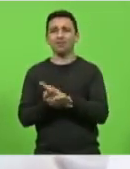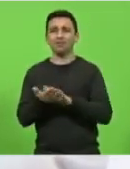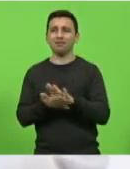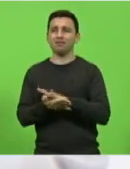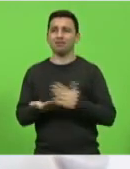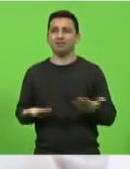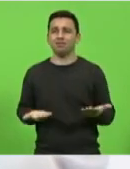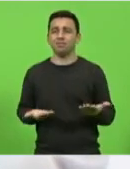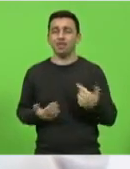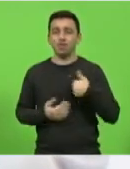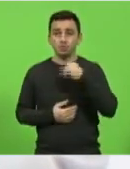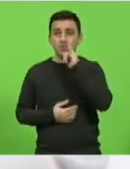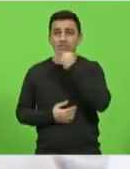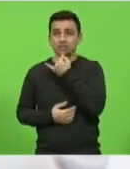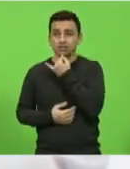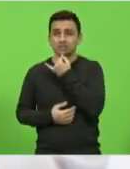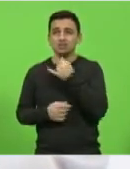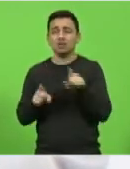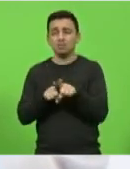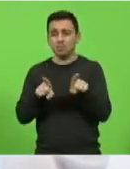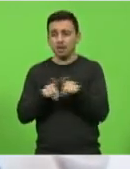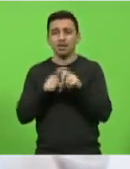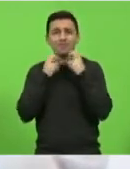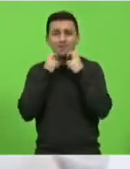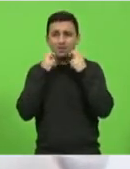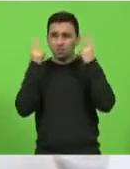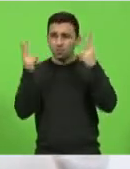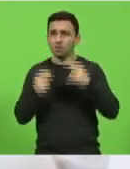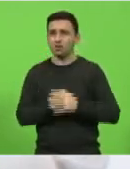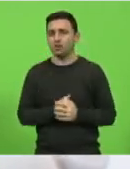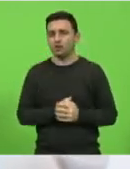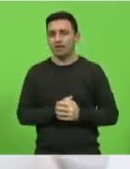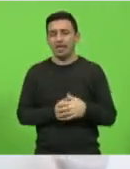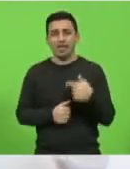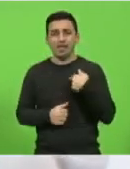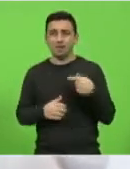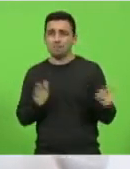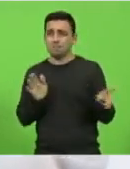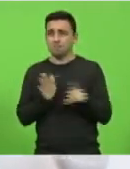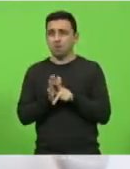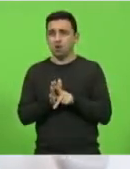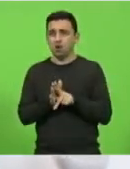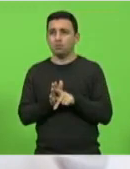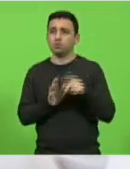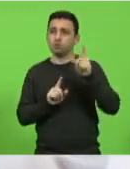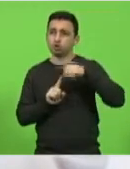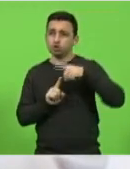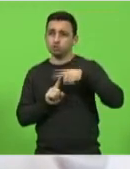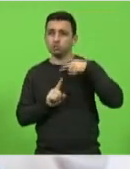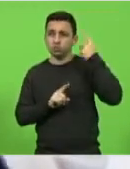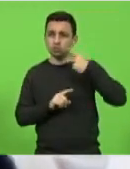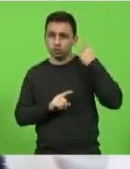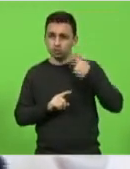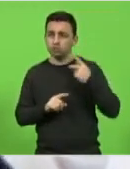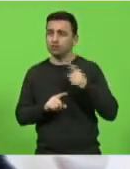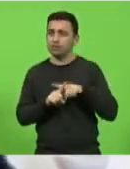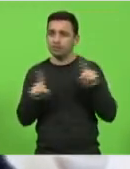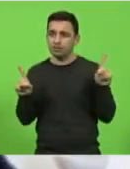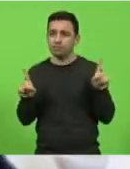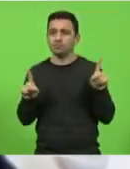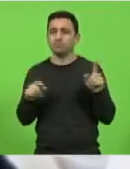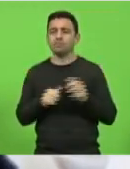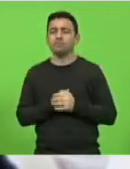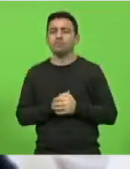apenas triste, mas envergonhado. Eu não pertenço a esse tipo de classe política. E eu quero terminar as